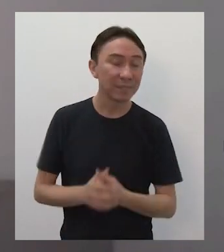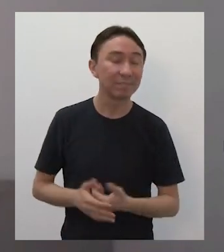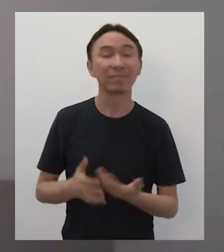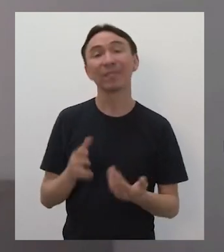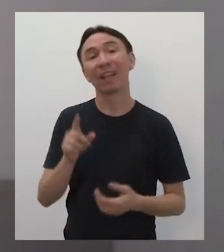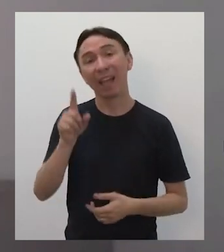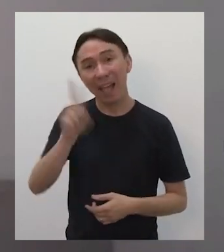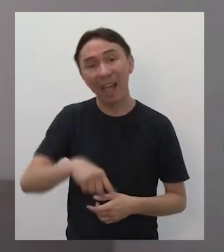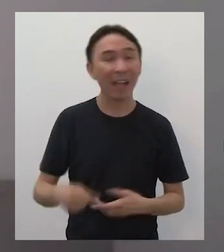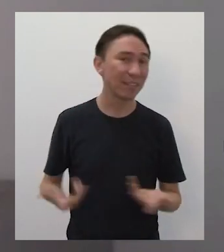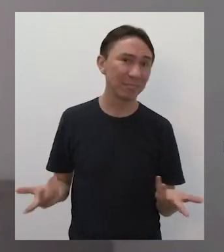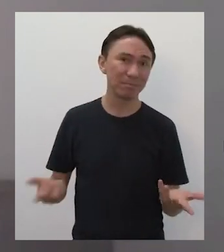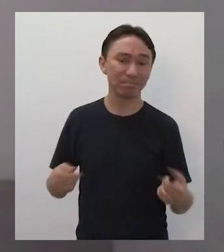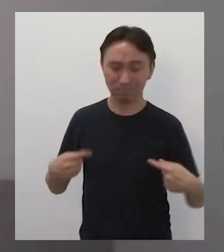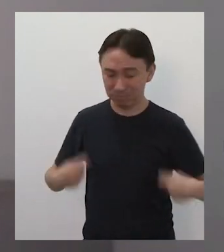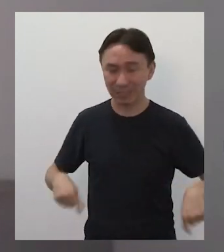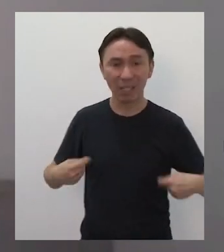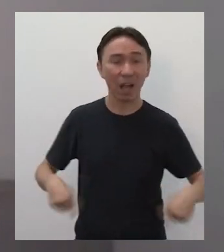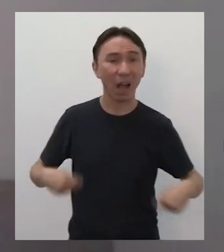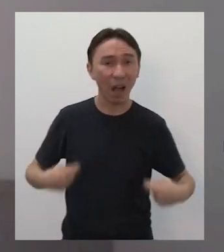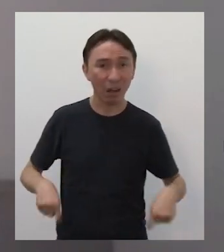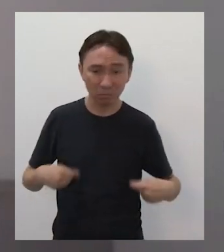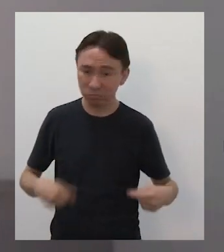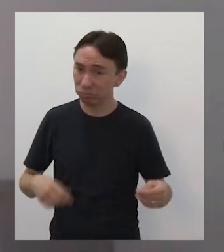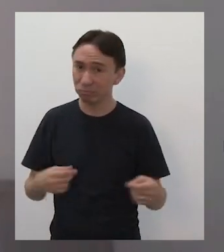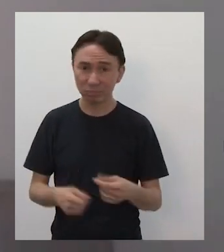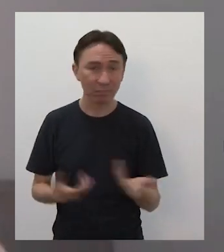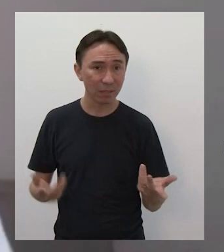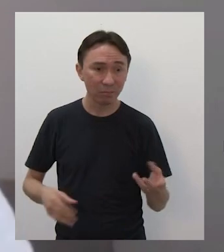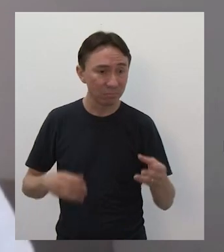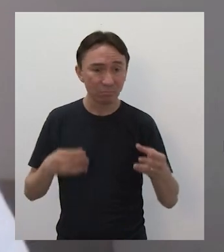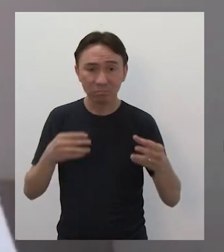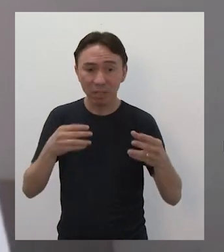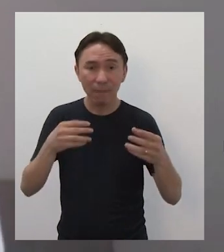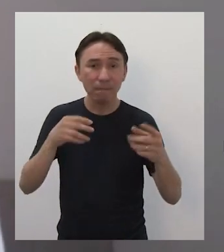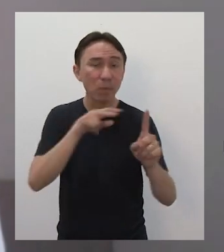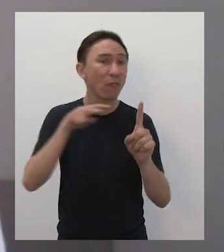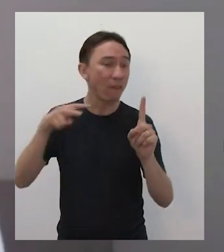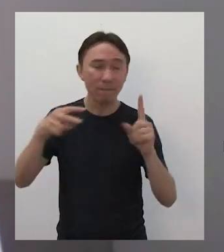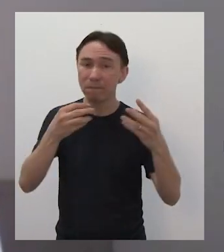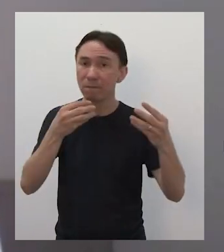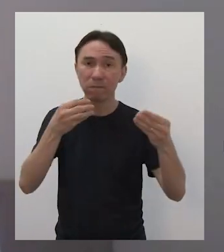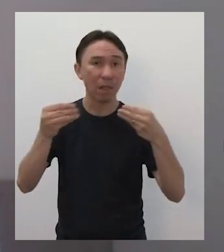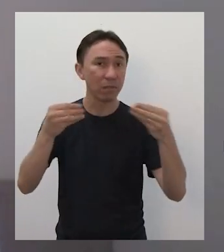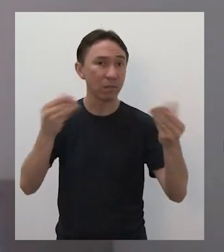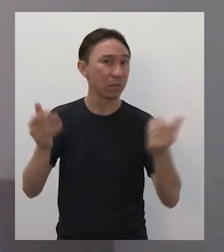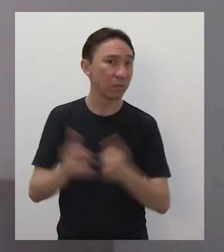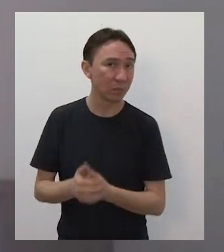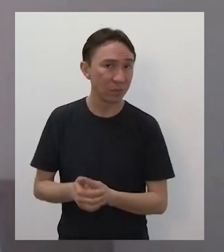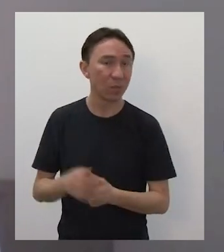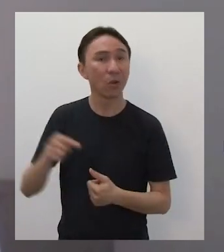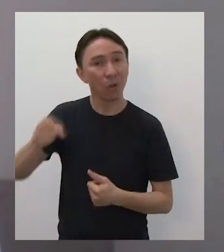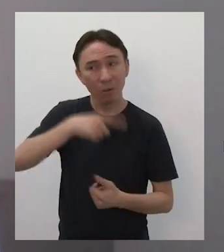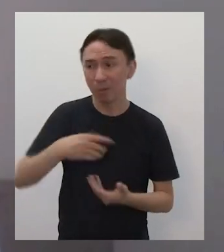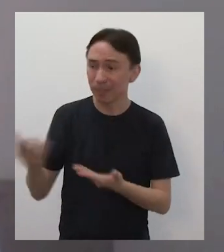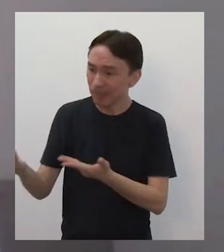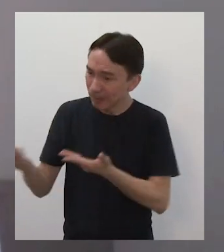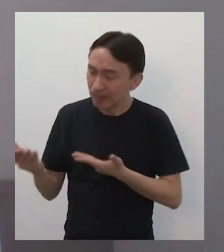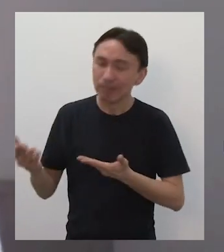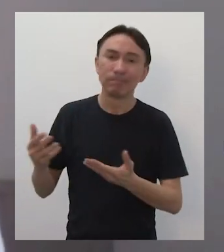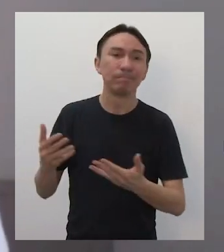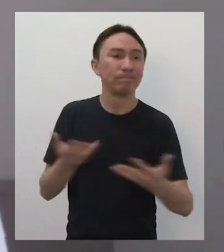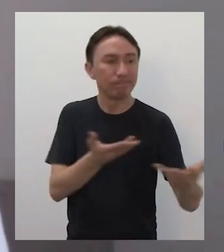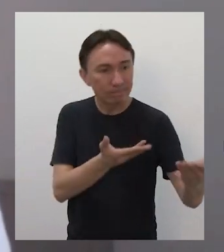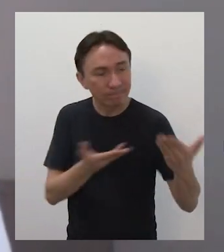olhar flexível e da gente se acolher, sabe? Antes de acolher o outro, a